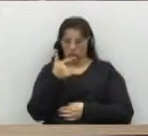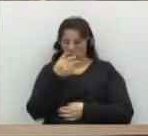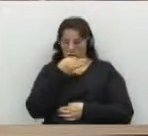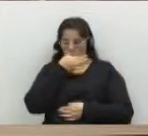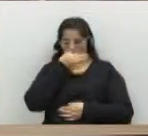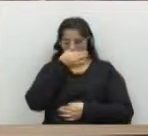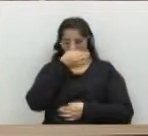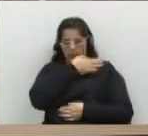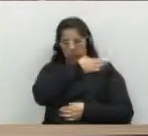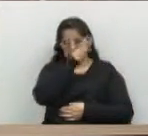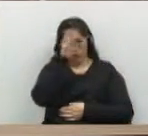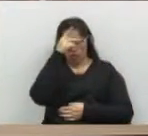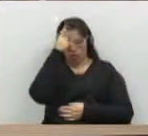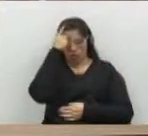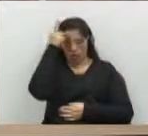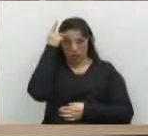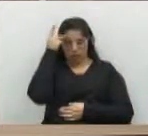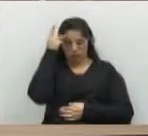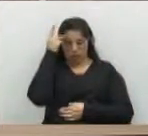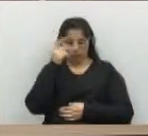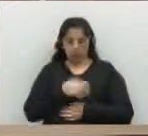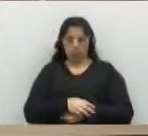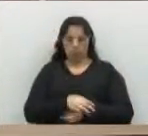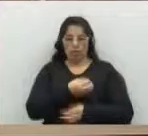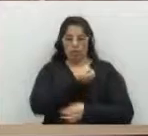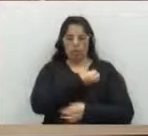senhor prefeito. Requerimento